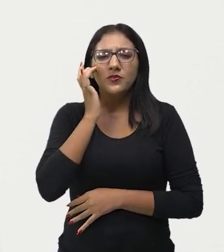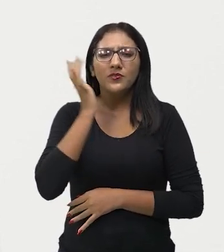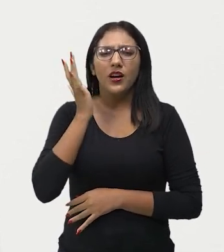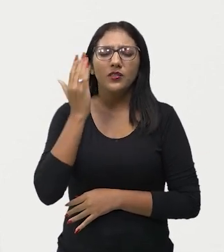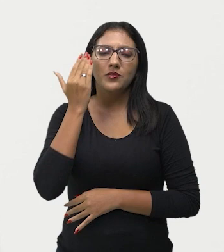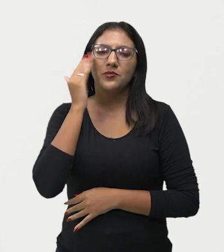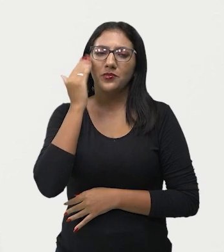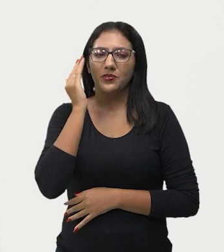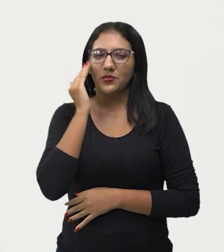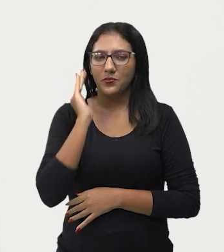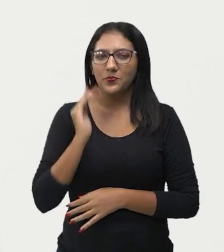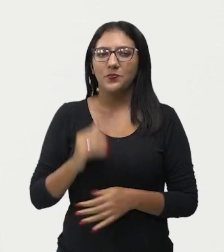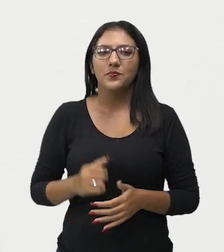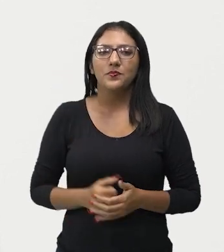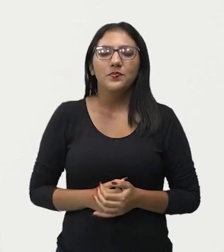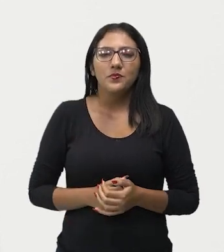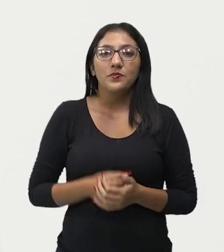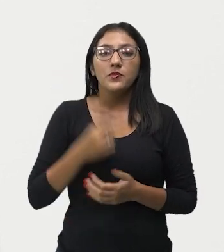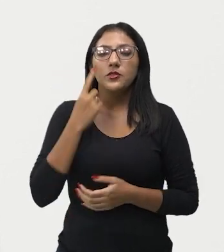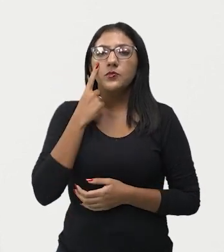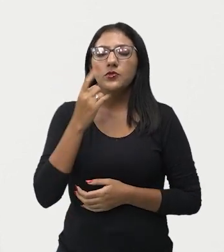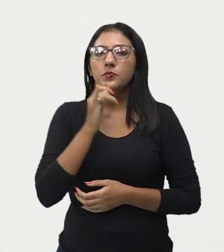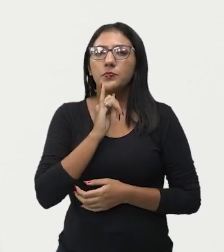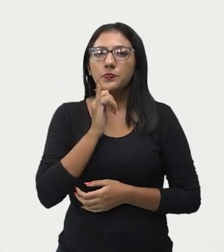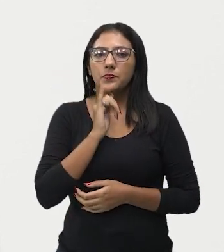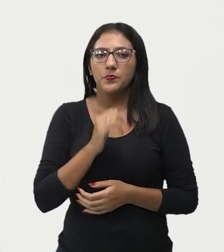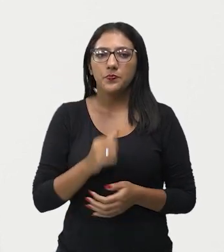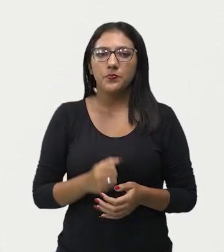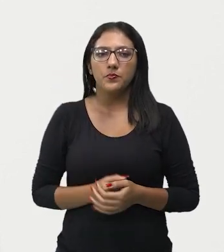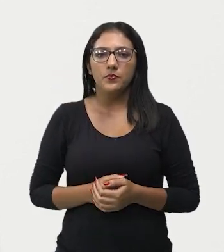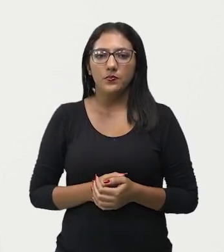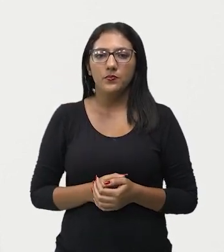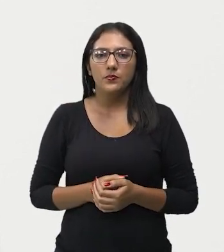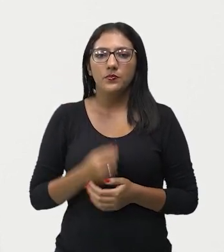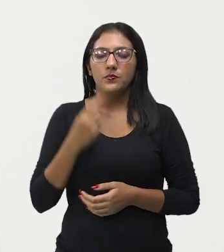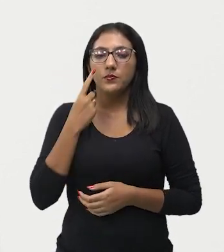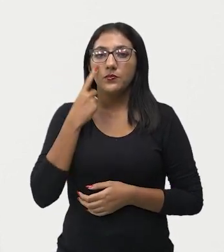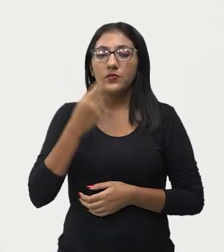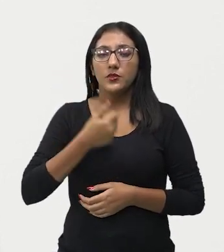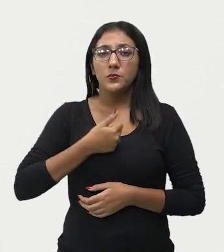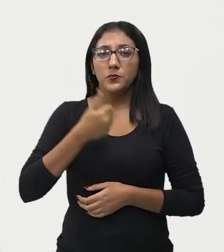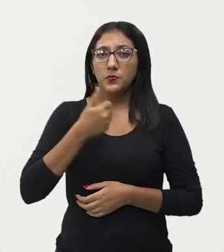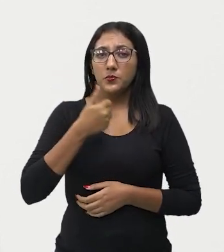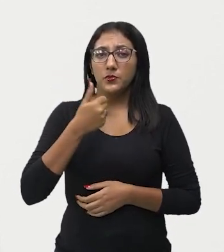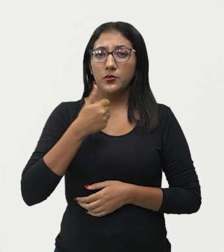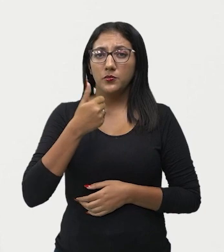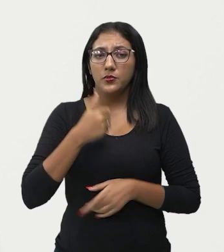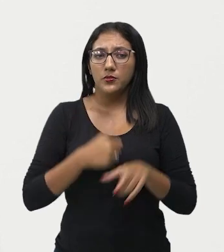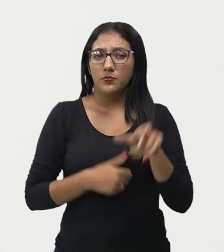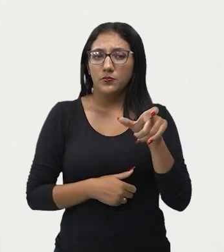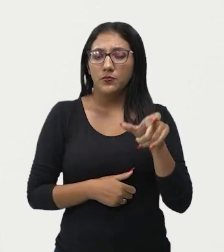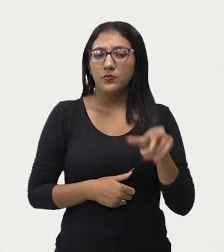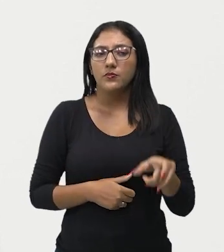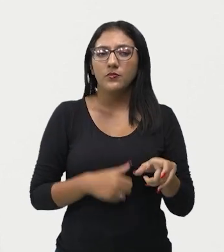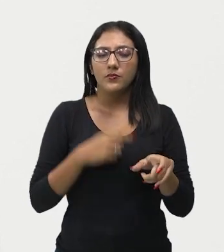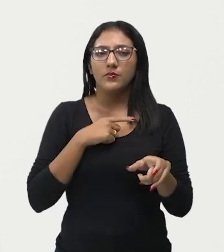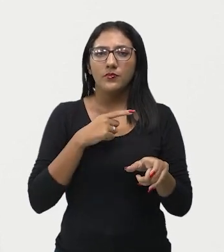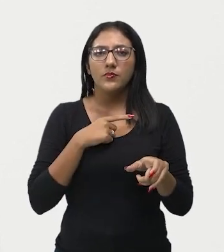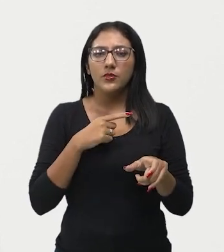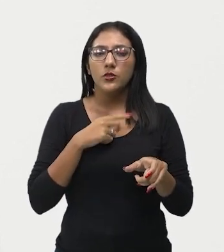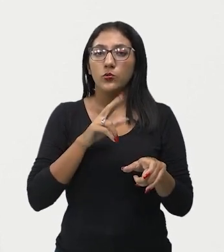a compreensão. Imagina só, aqui, ó, nessa coluna que o professor vai sinalizar aqui para você, ó, nós temos